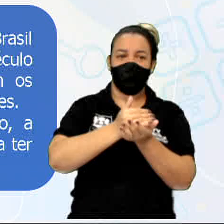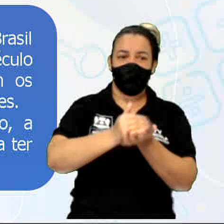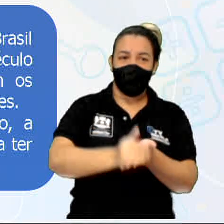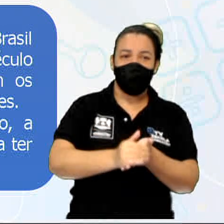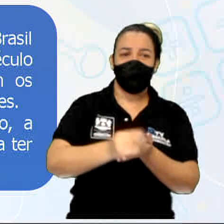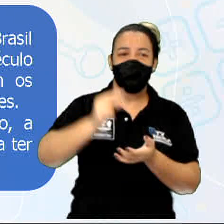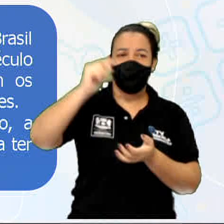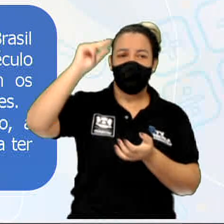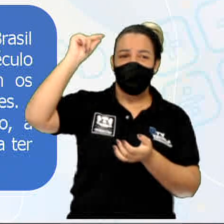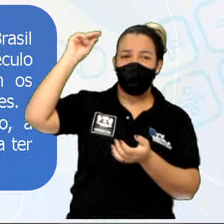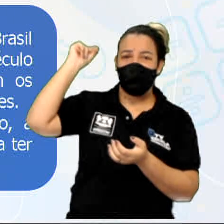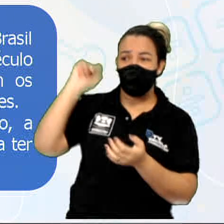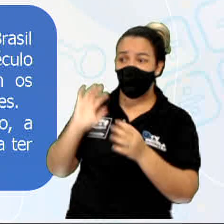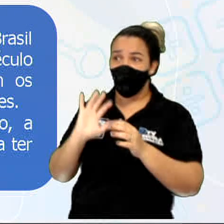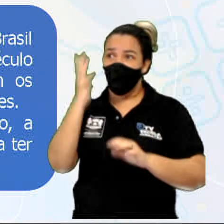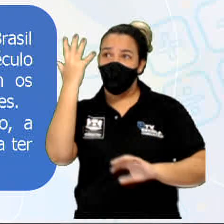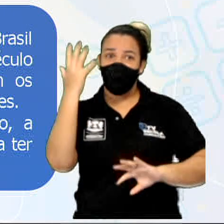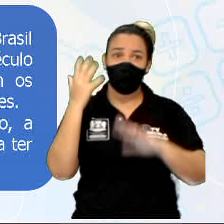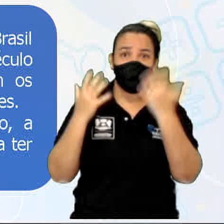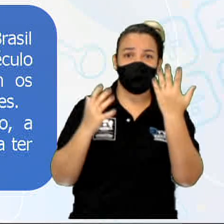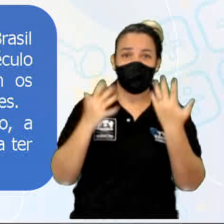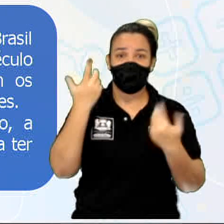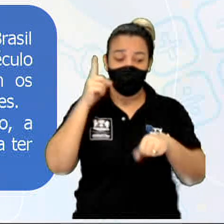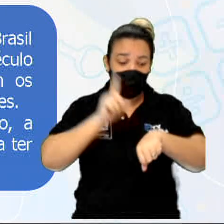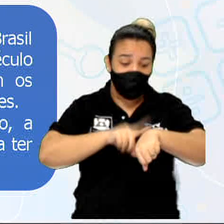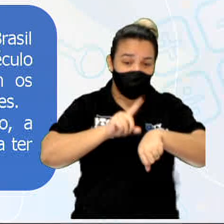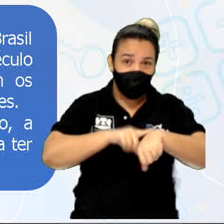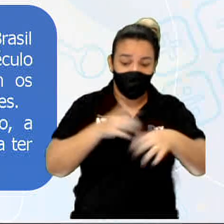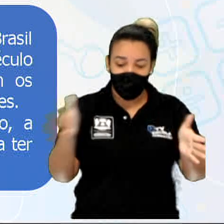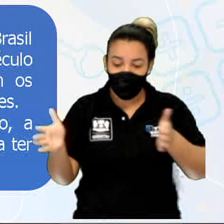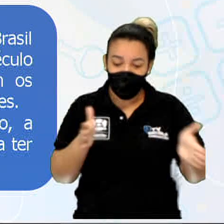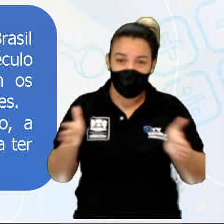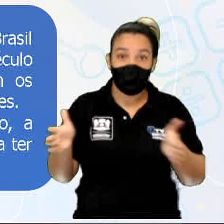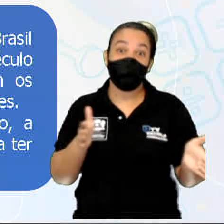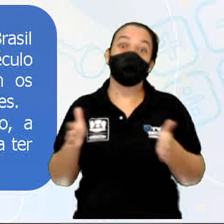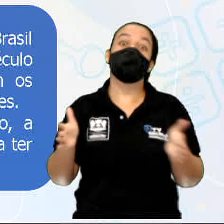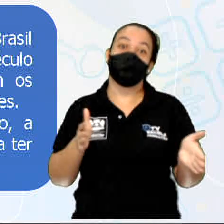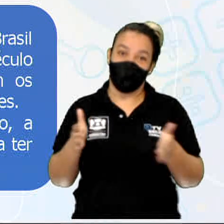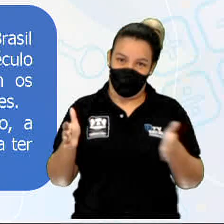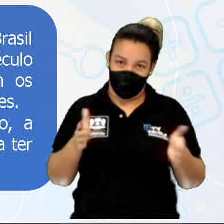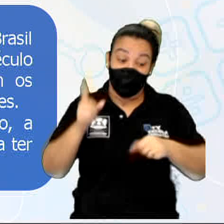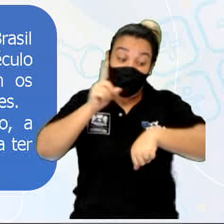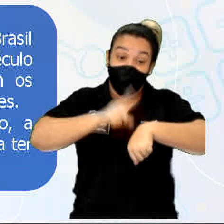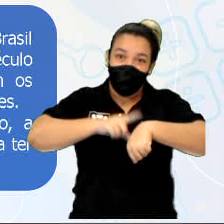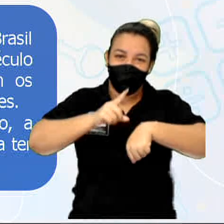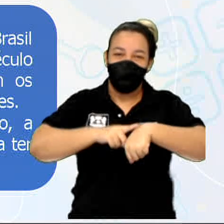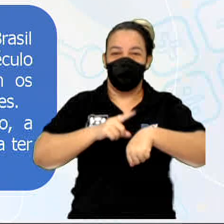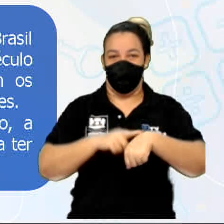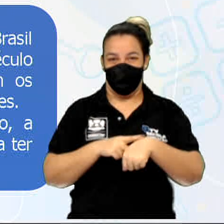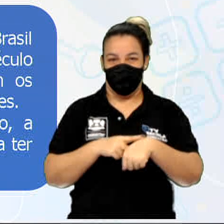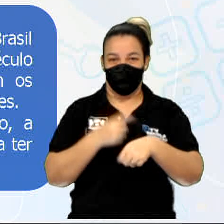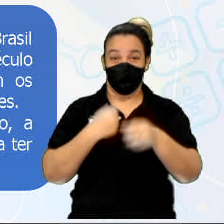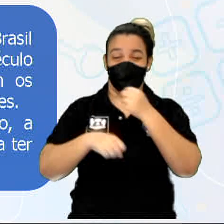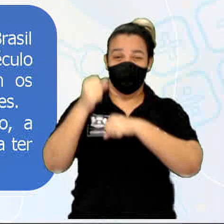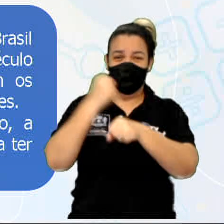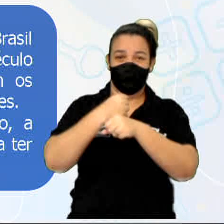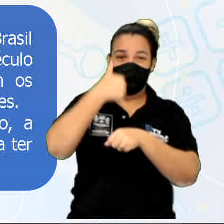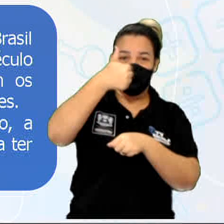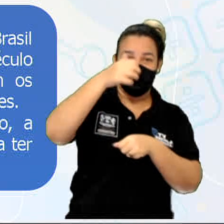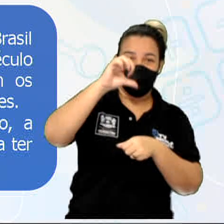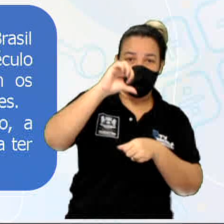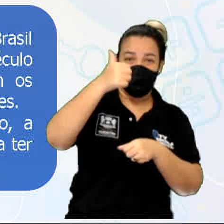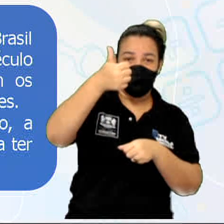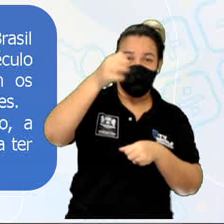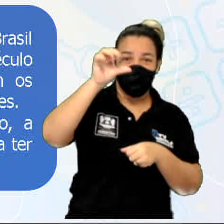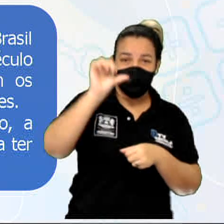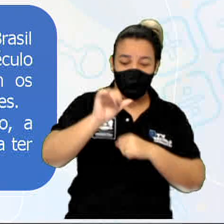relato de acontecimentos em ordem cronológica, e no grego, cronos, tempo. No século XIX, com o desenvolvimento da imprensa,